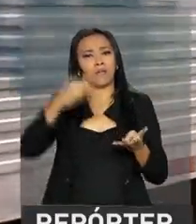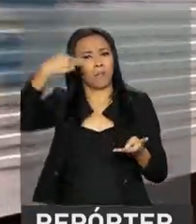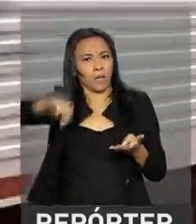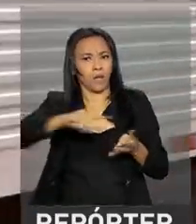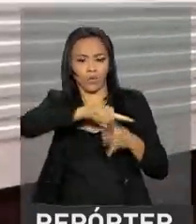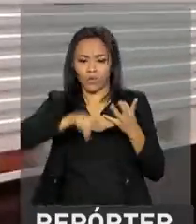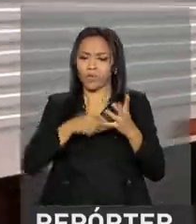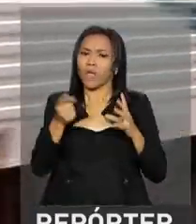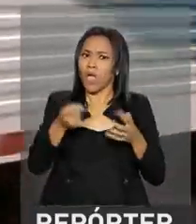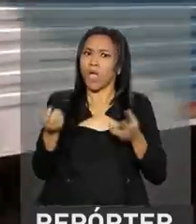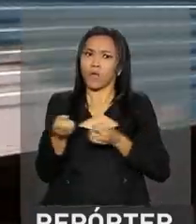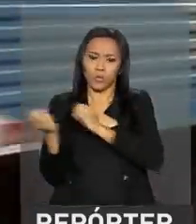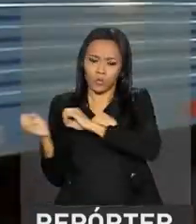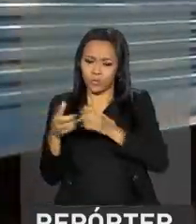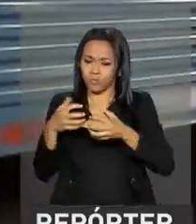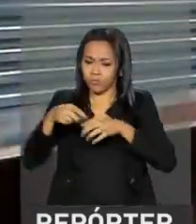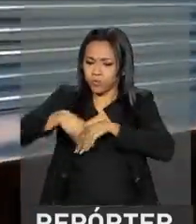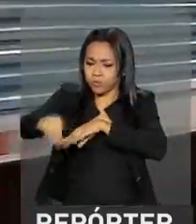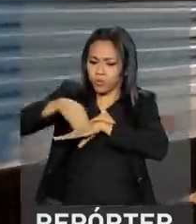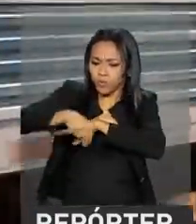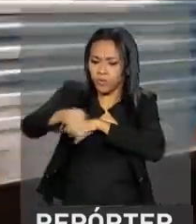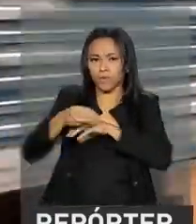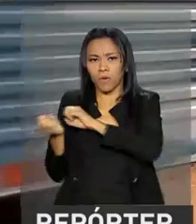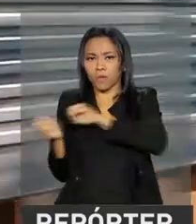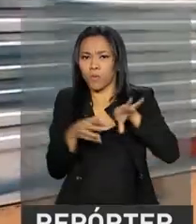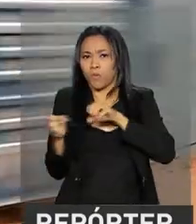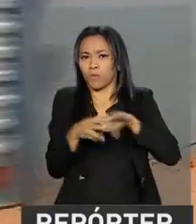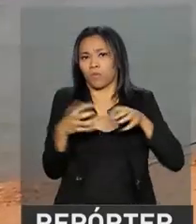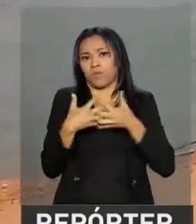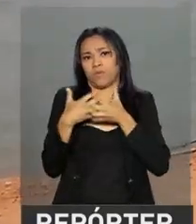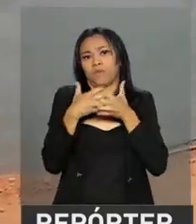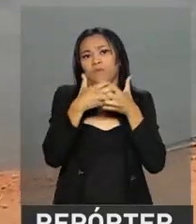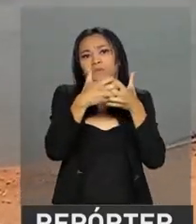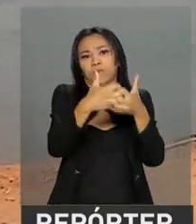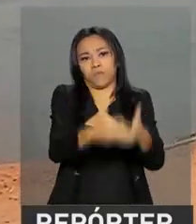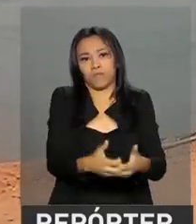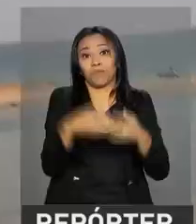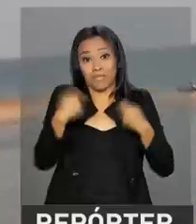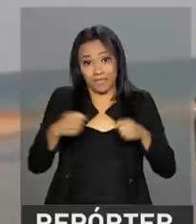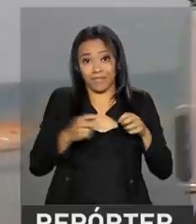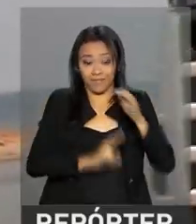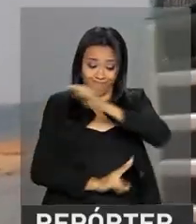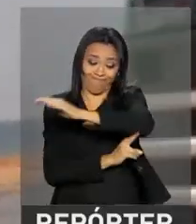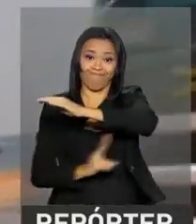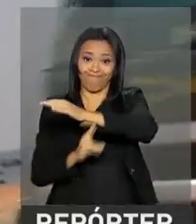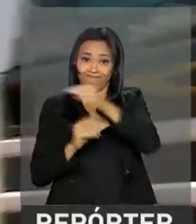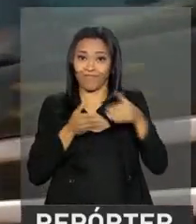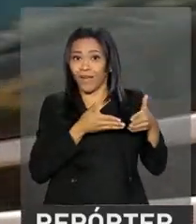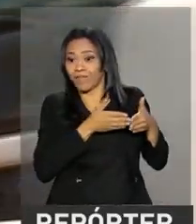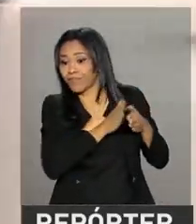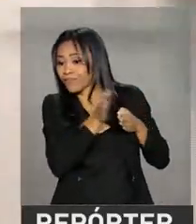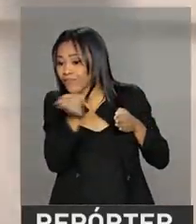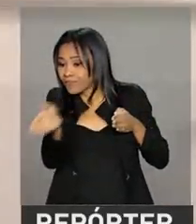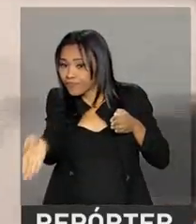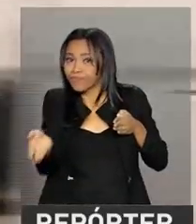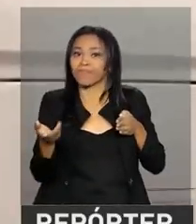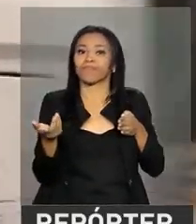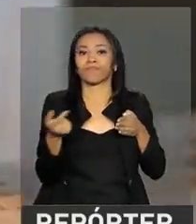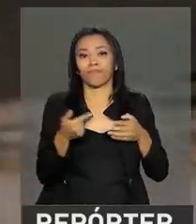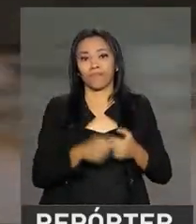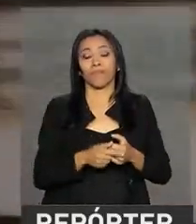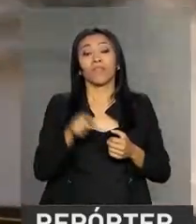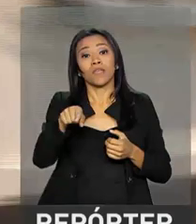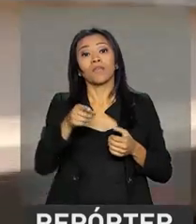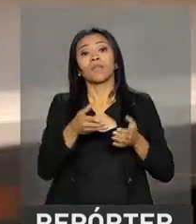a participação da produção agrícola no país então é pra fazer vai ser uma importante via para o escoamento da produção